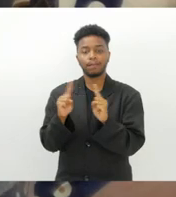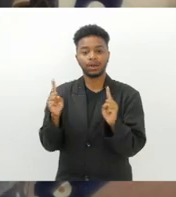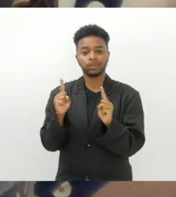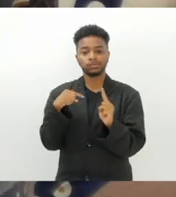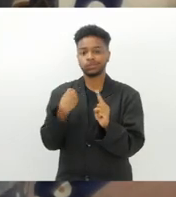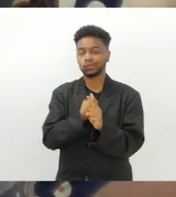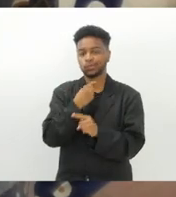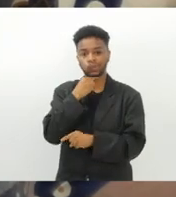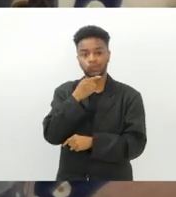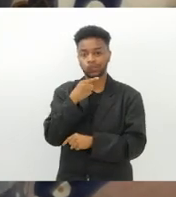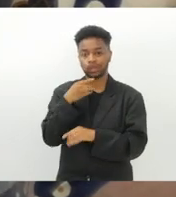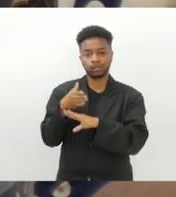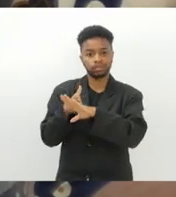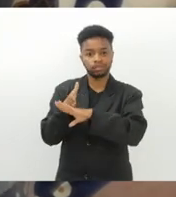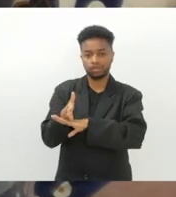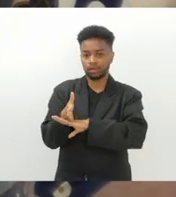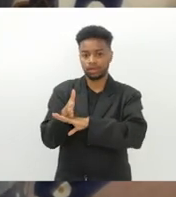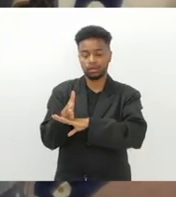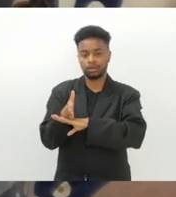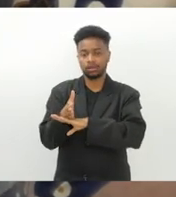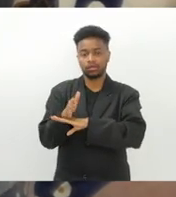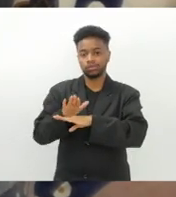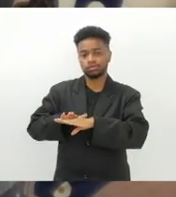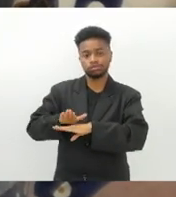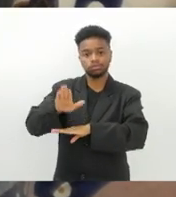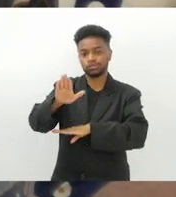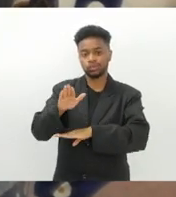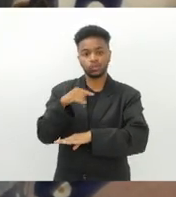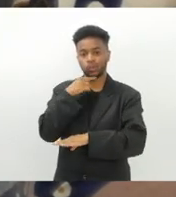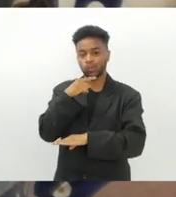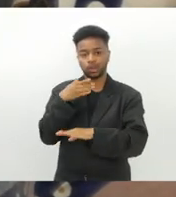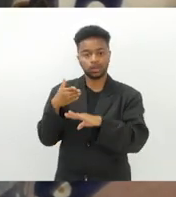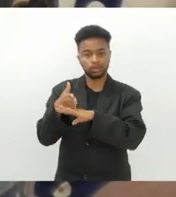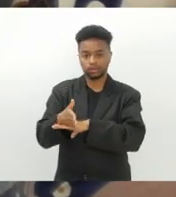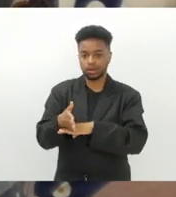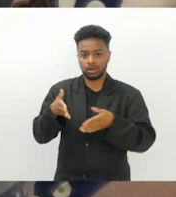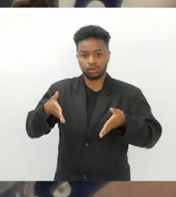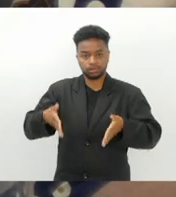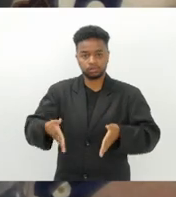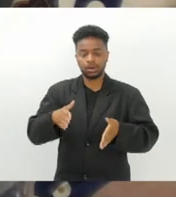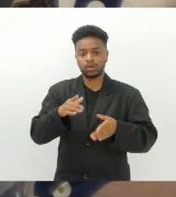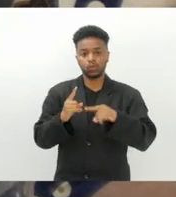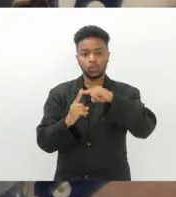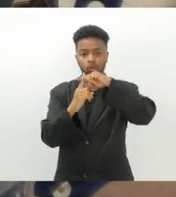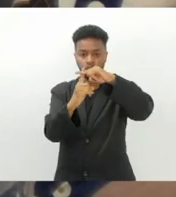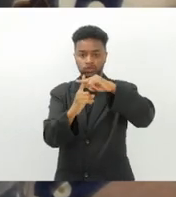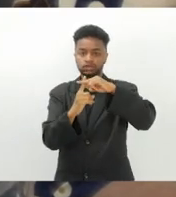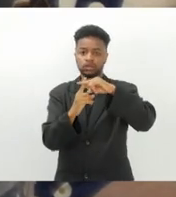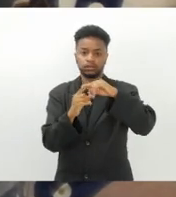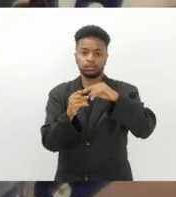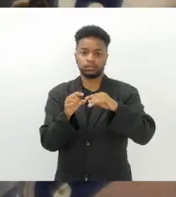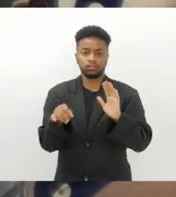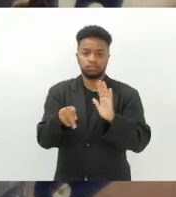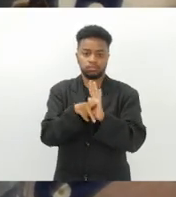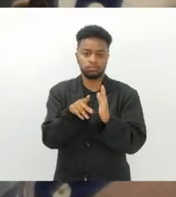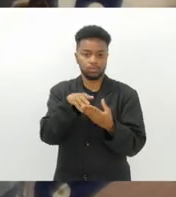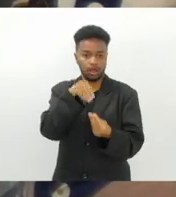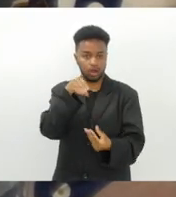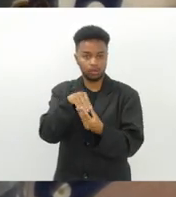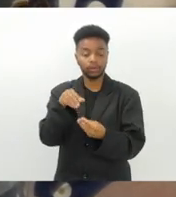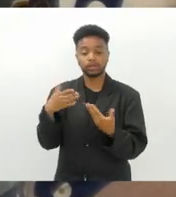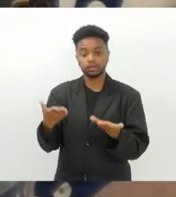acesso, com a rampa de acesso ao Cruzeiro das Almas. A gente oficiou o secretário de obras lá do município, o senhor Vicente Teperini, que nos